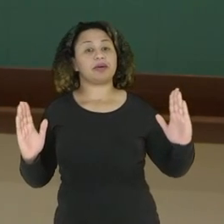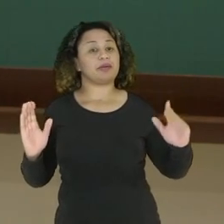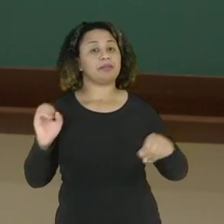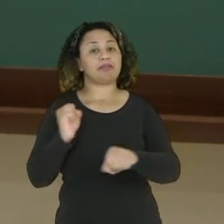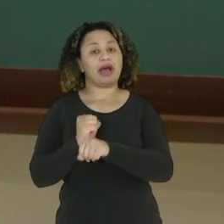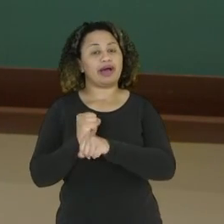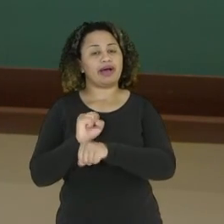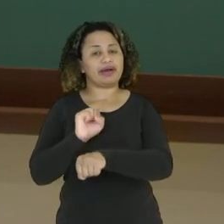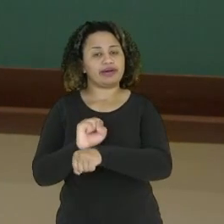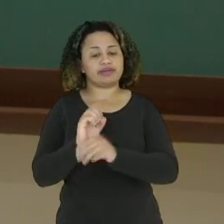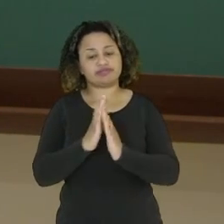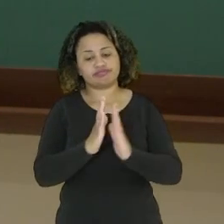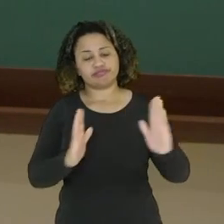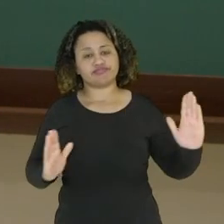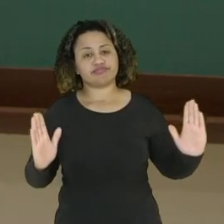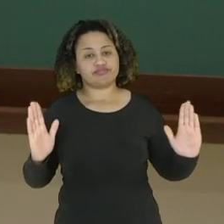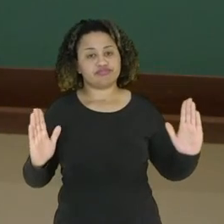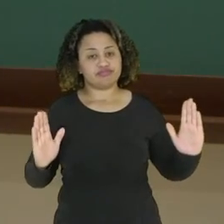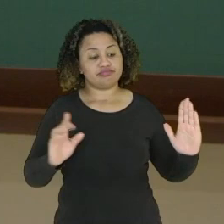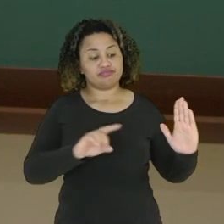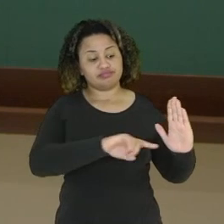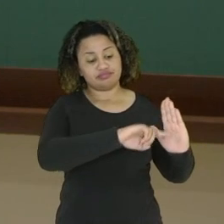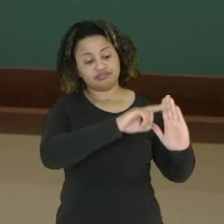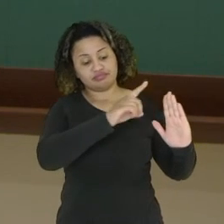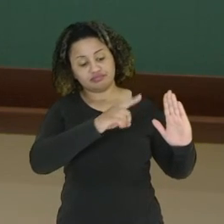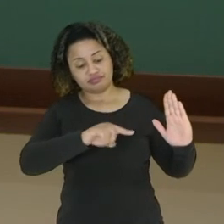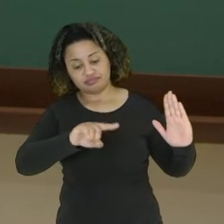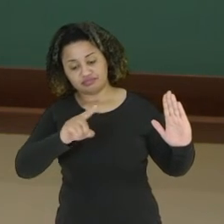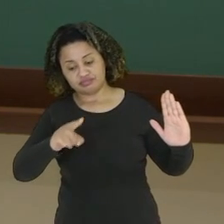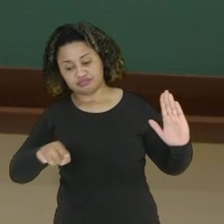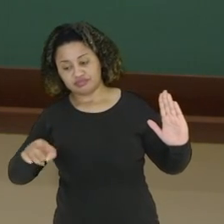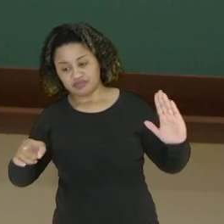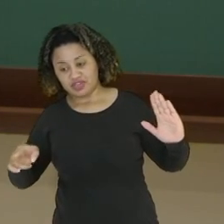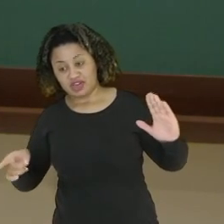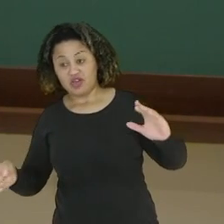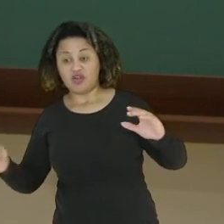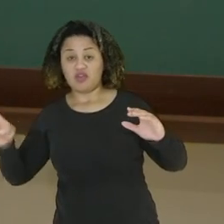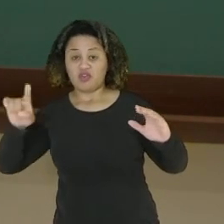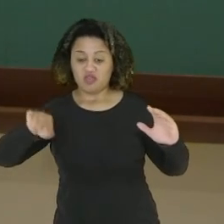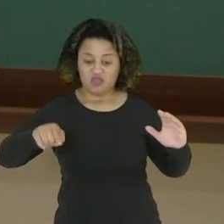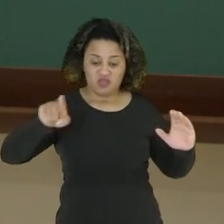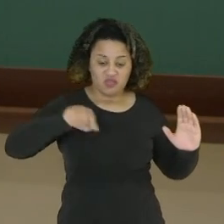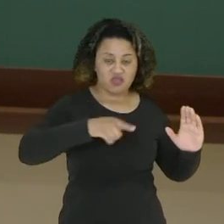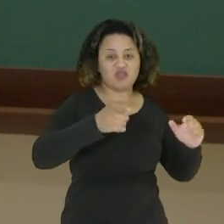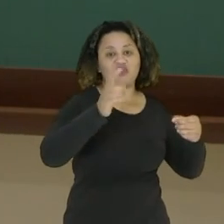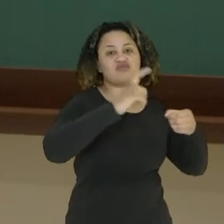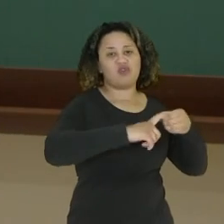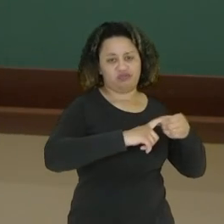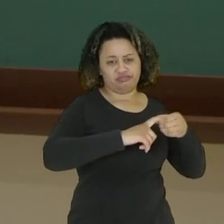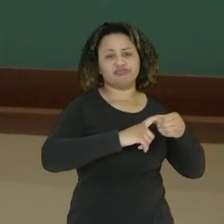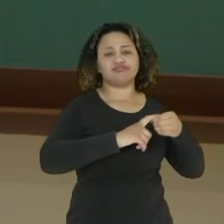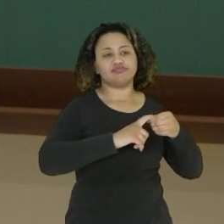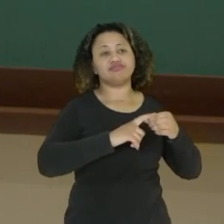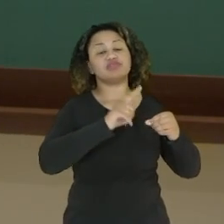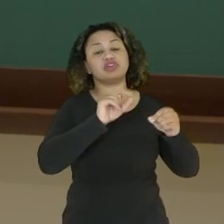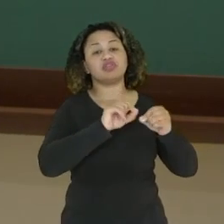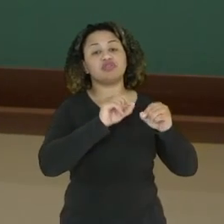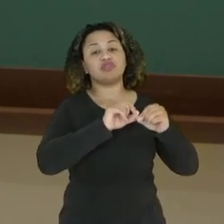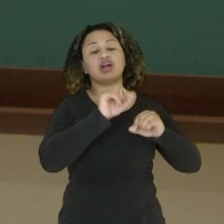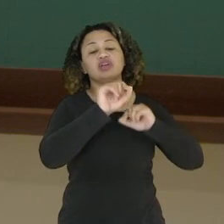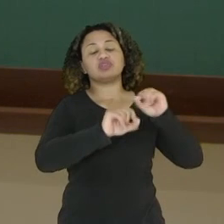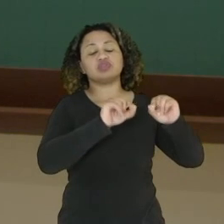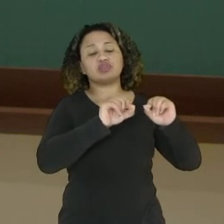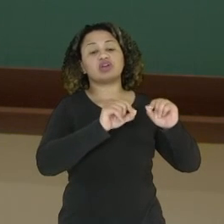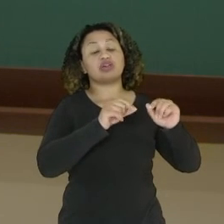encontra parte dela que está indo ainda. Então, eu tenho uma parte dela voltando e uma parte ainda. Isso forma, pessoal,